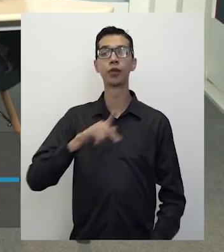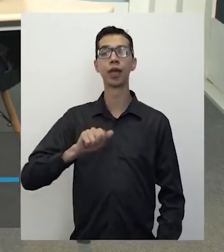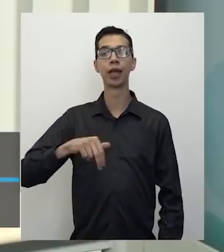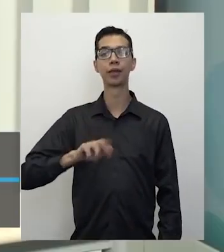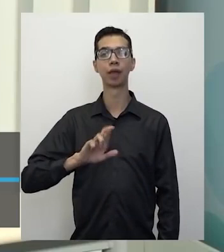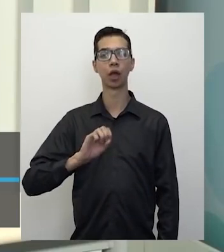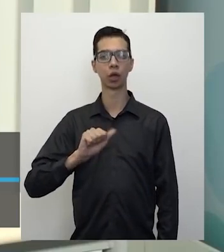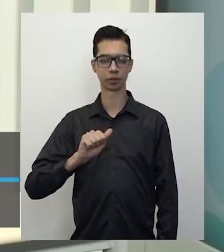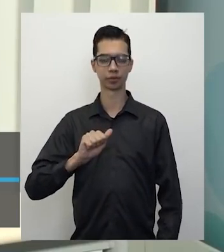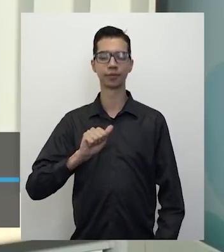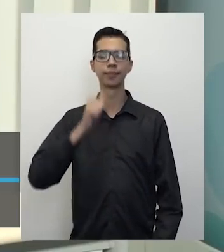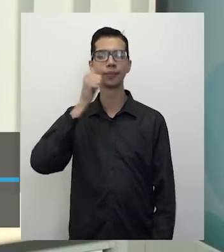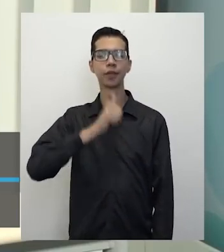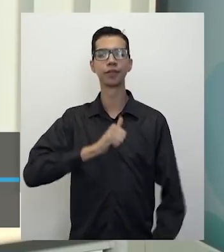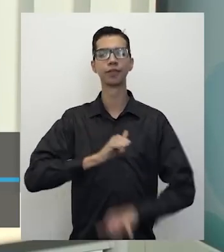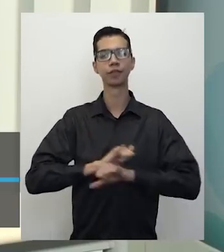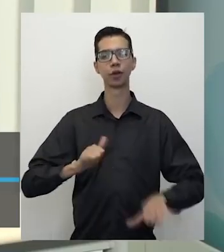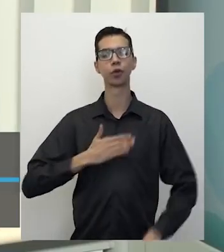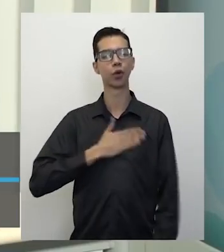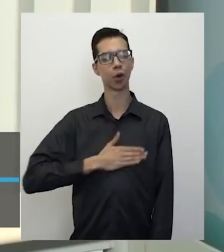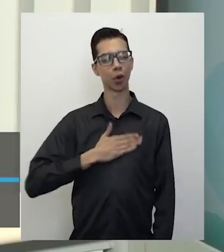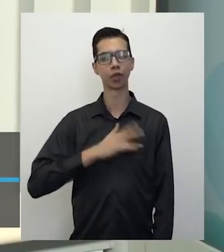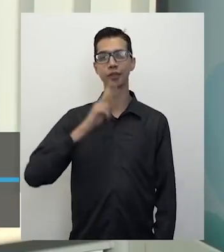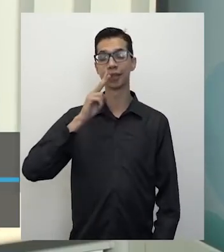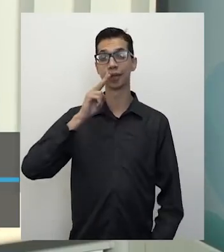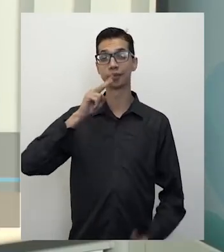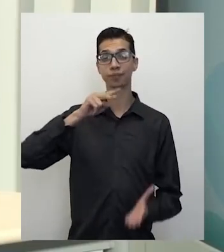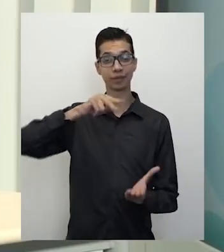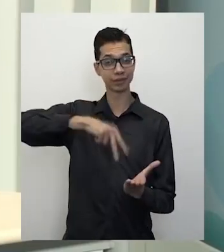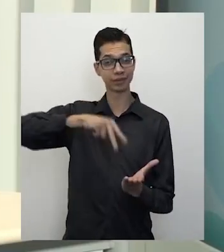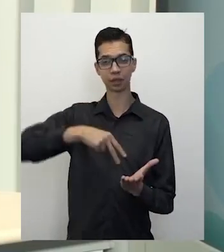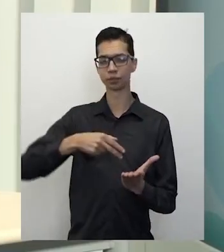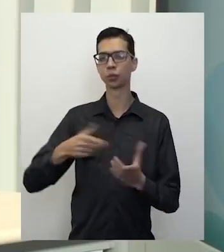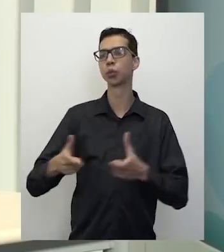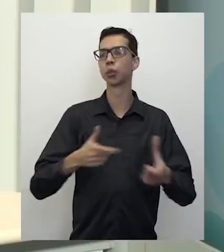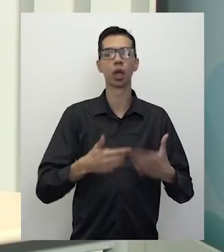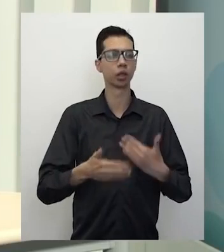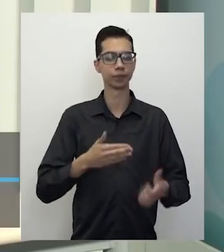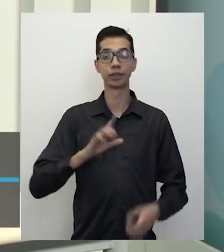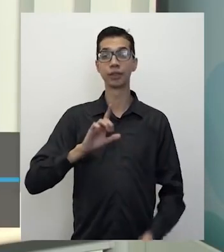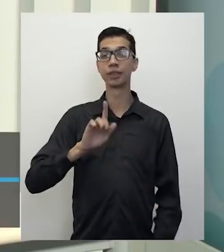ler, independentemente do lugar. O Gabriel disse que gosta de ler, sim,